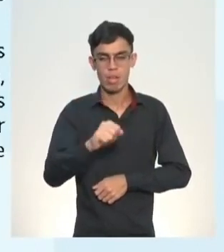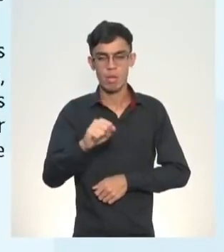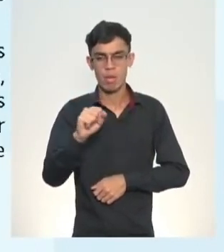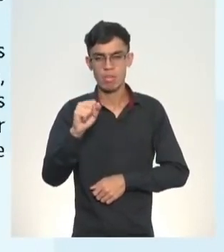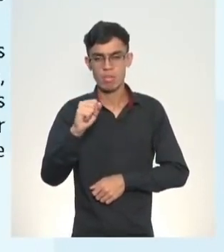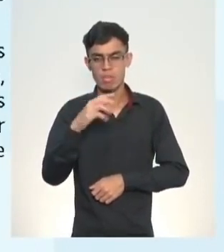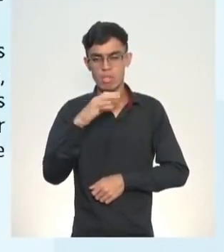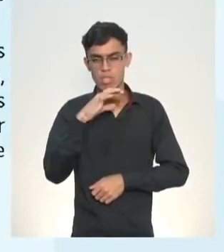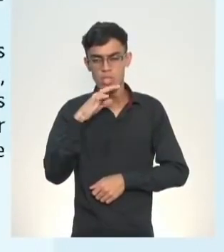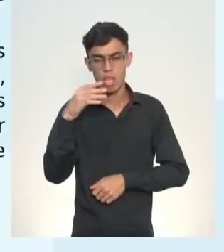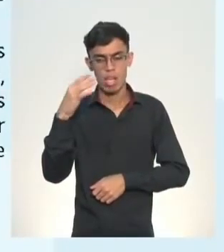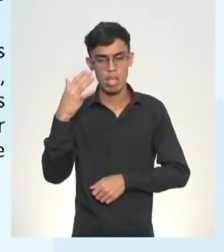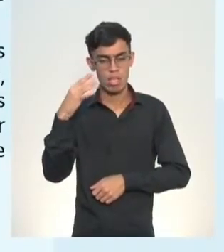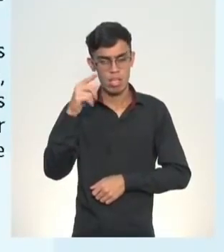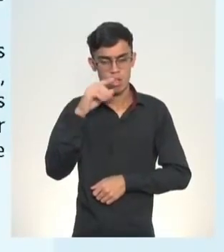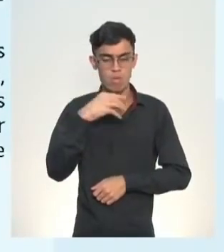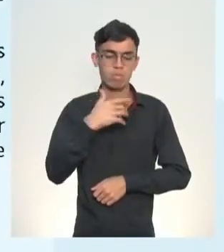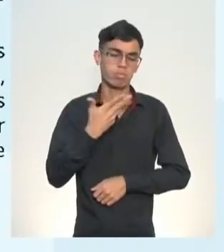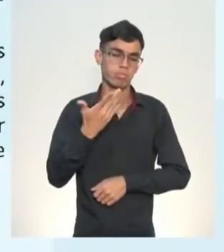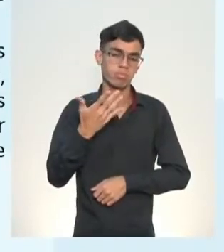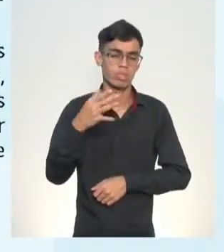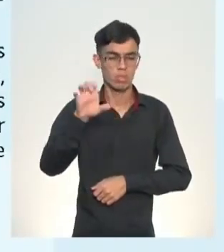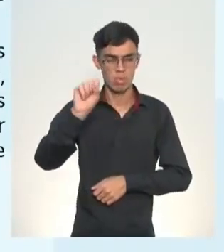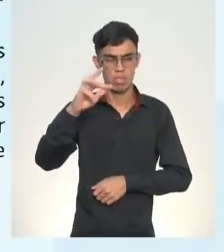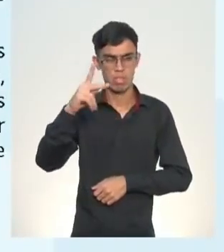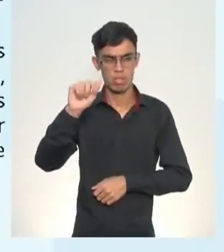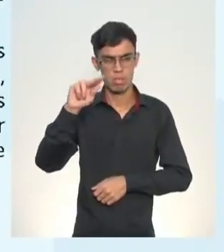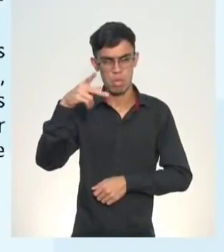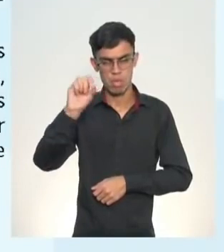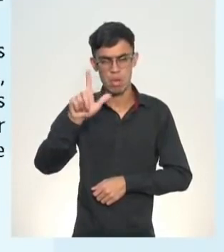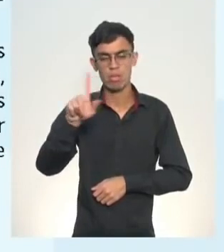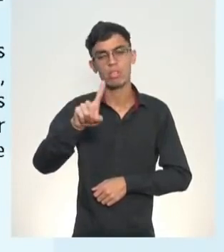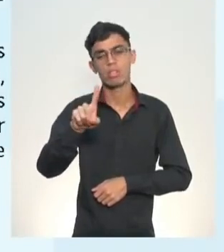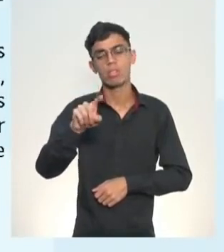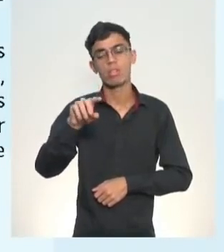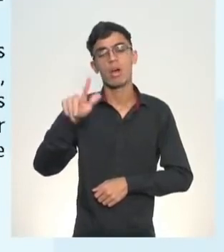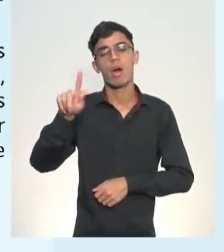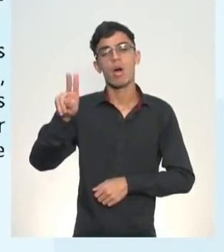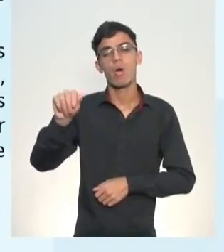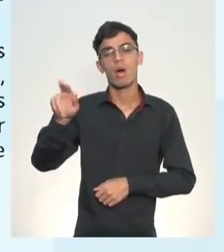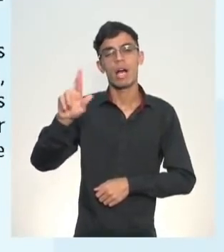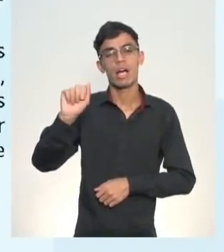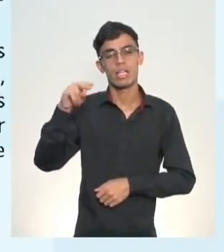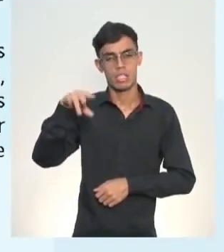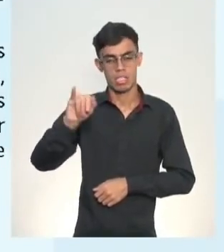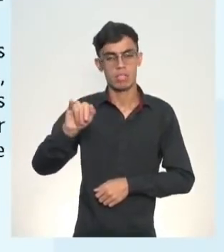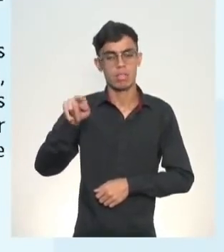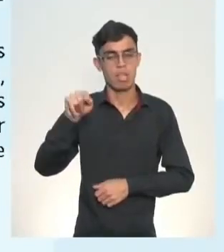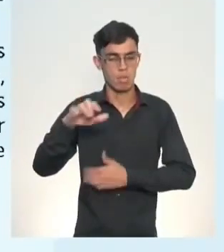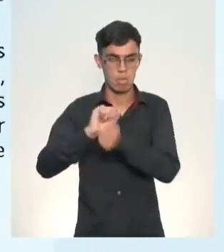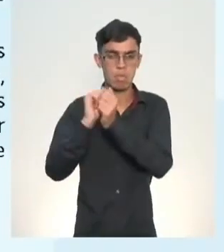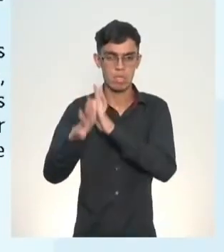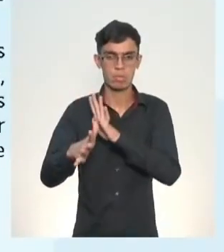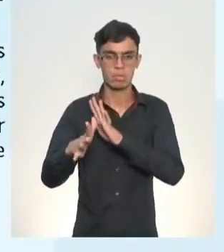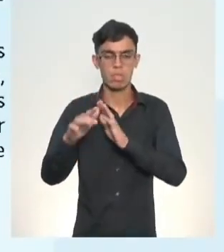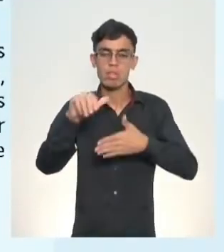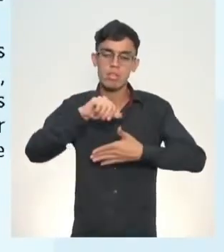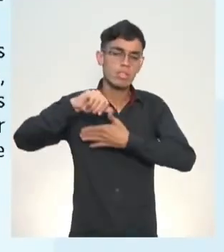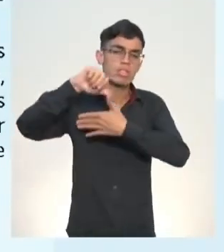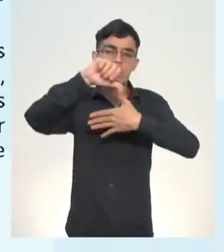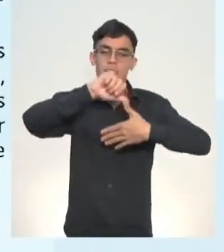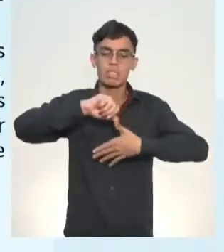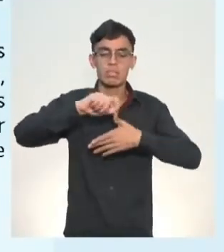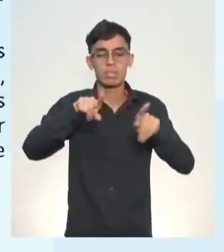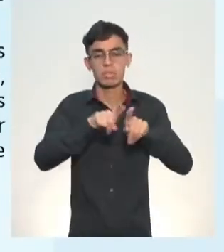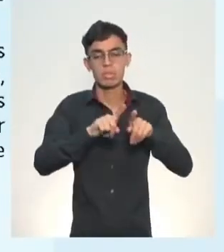como muitos pensam, é o Guarani, tá? Então eles falam Guarani fluentemente lá. Tá certo? Então, em toda a América Latina, né,